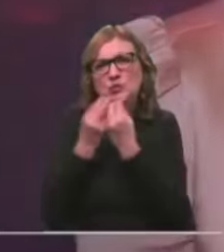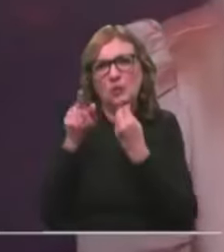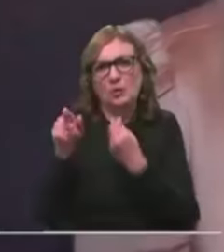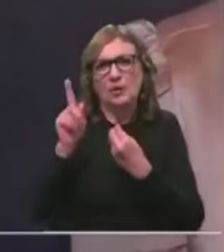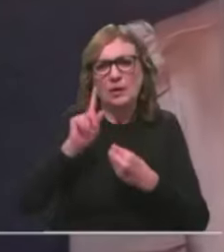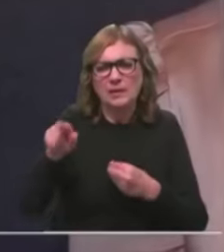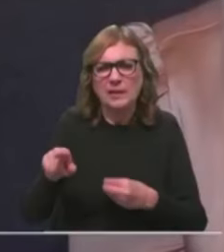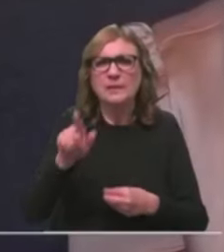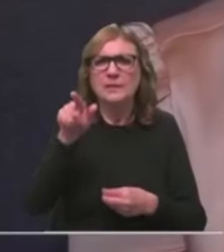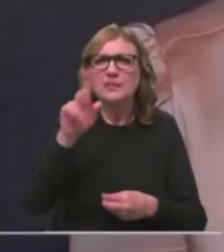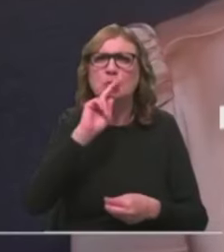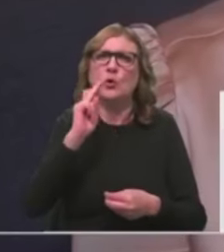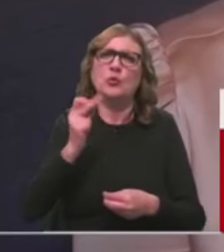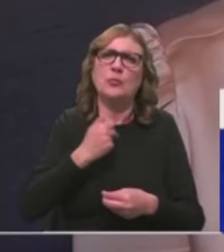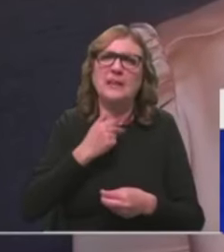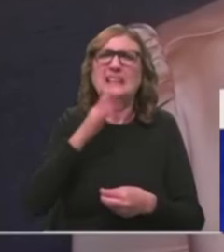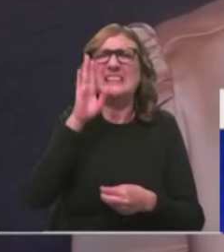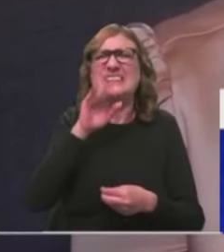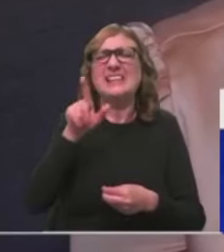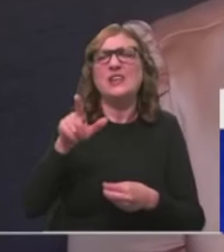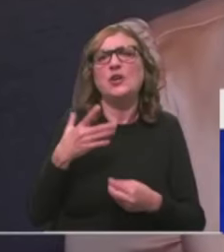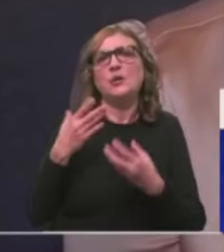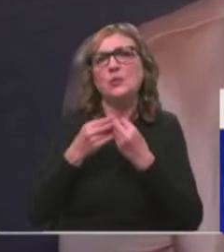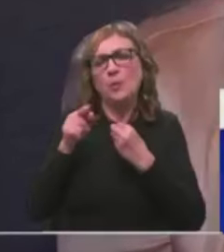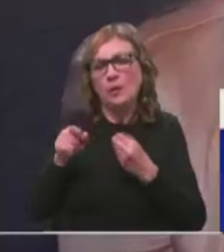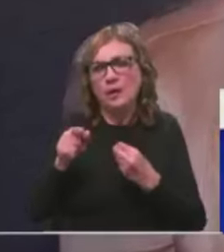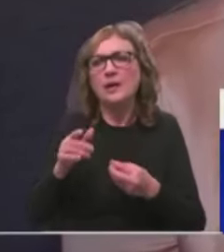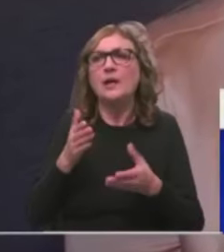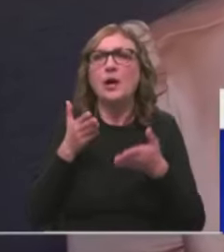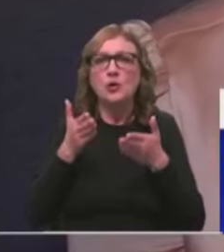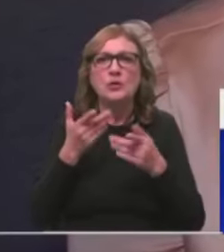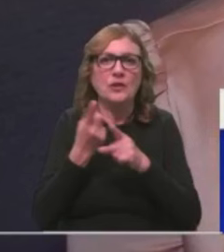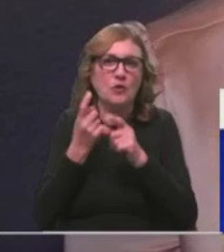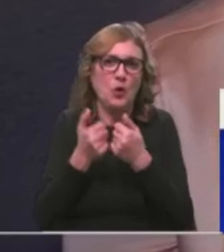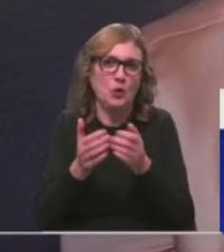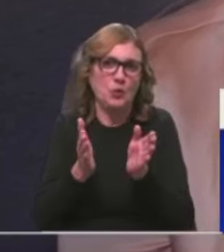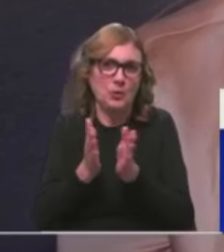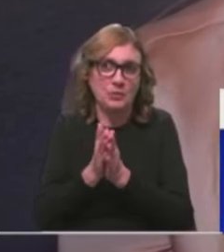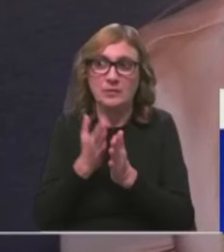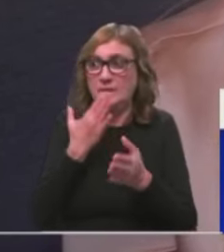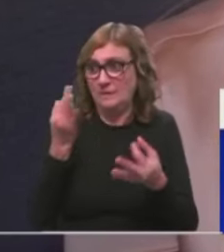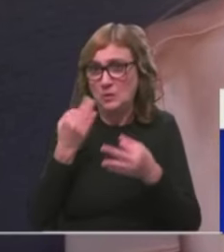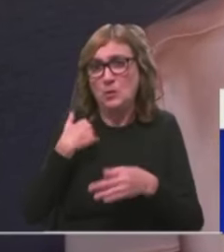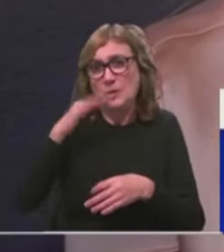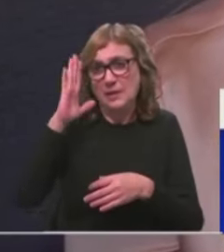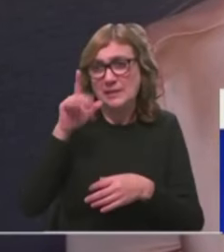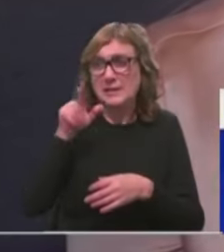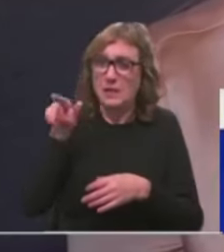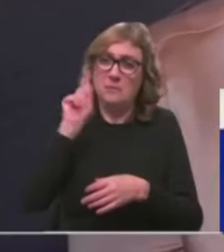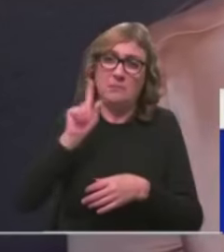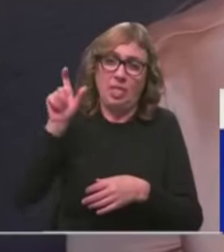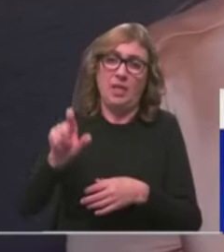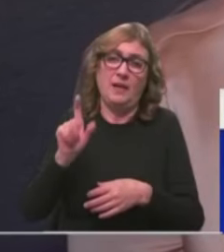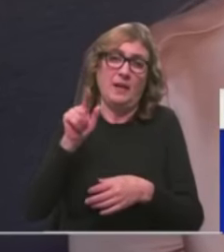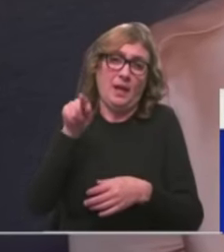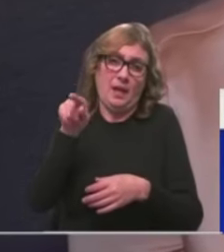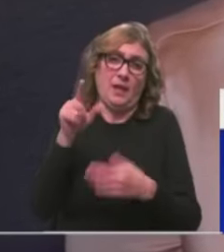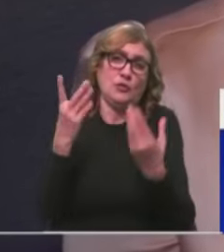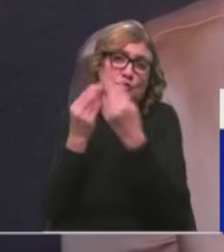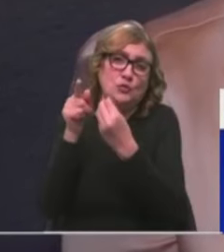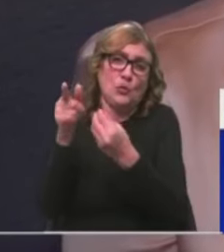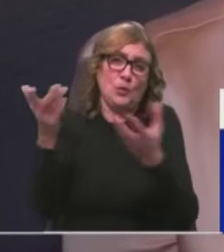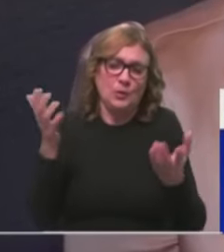que me respondeu que se estivesse com ela que ajudava em tudo coisa que eu sei que era com ele que ela ia estar não